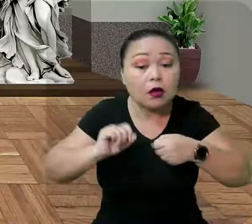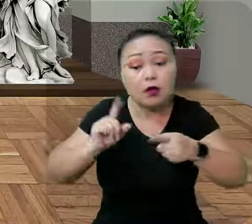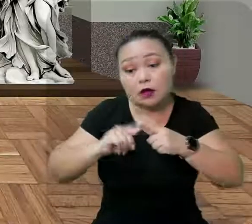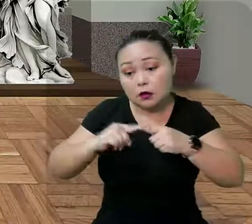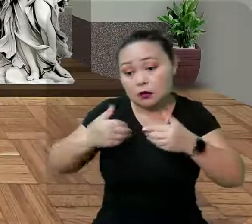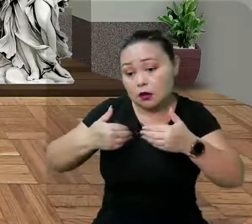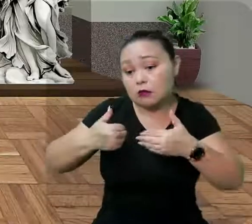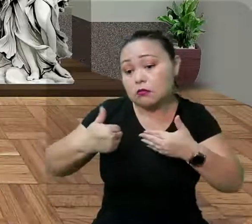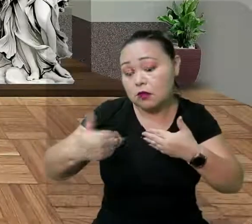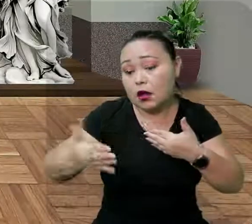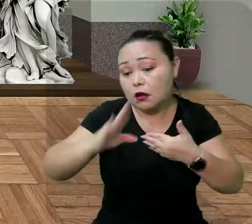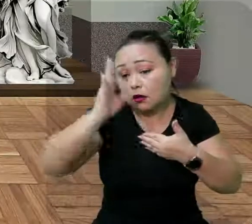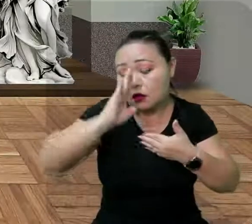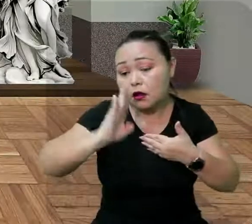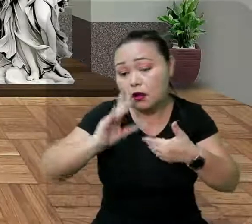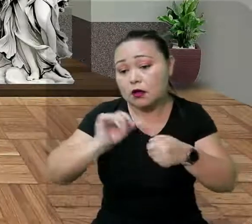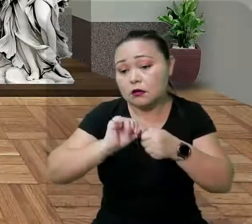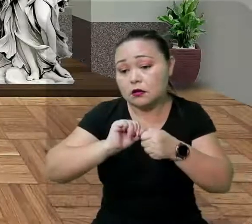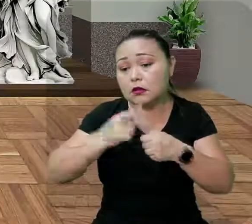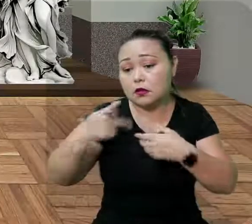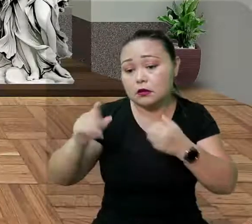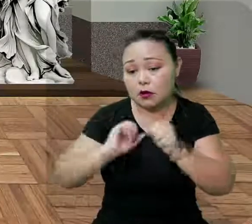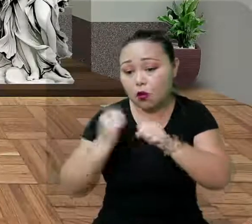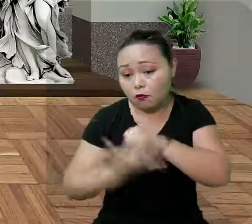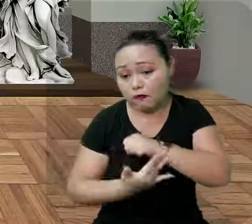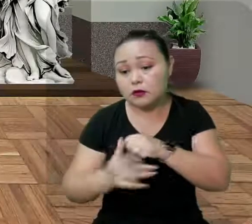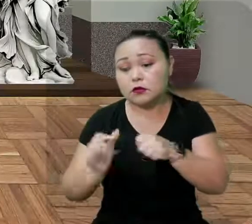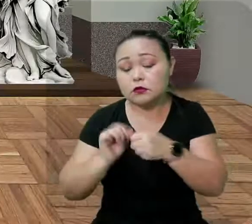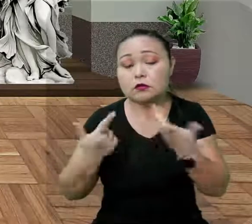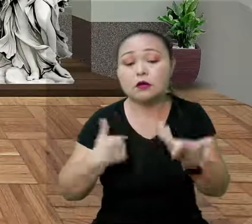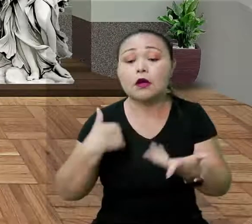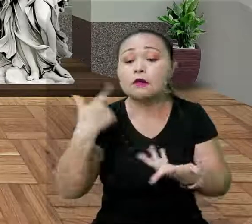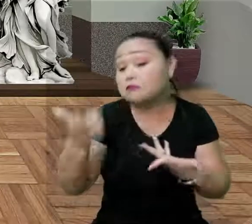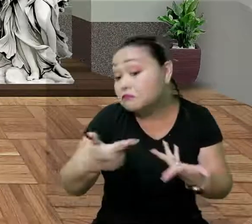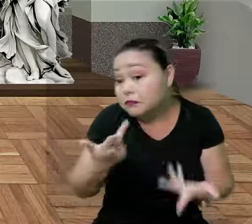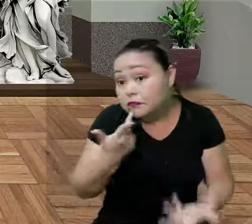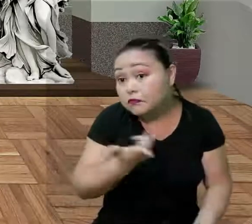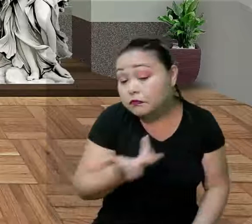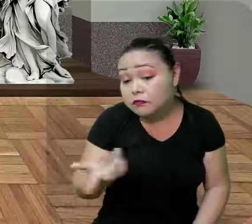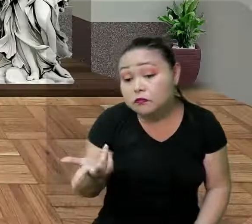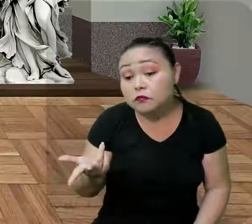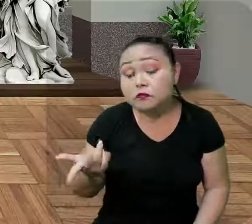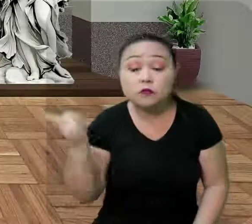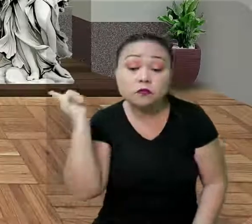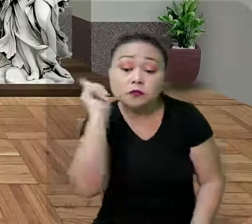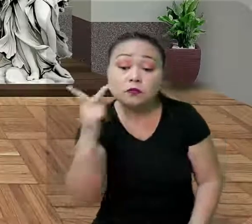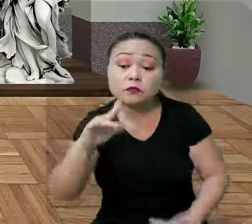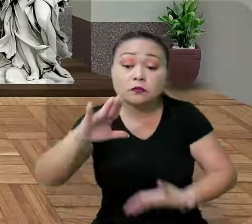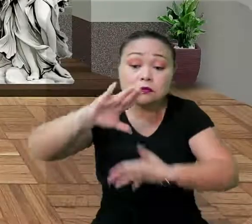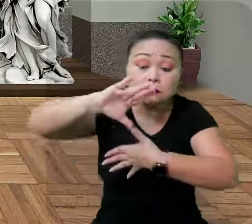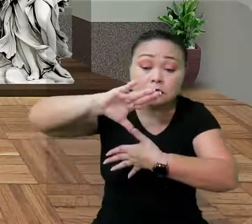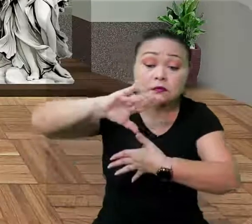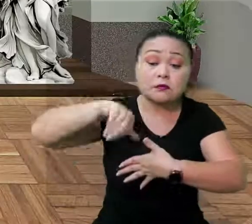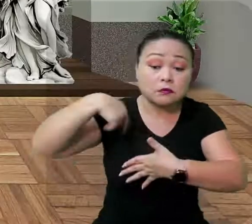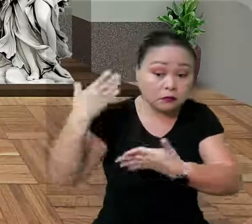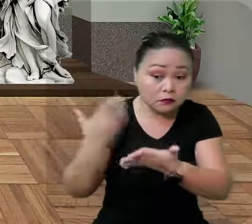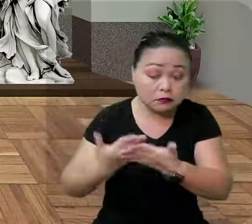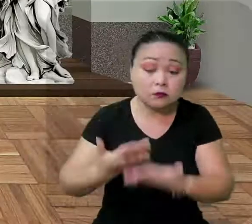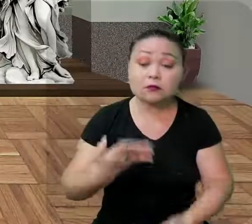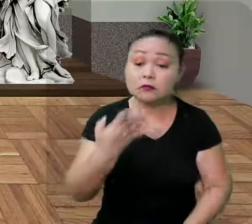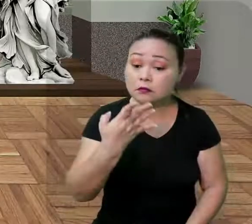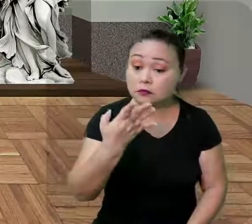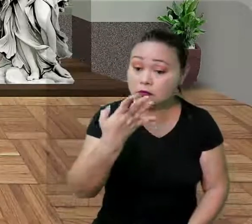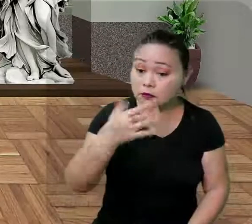e para brasileira que é uma das Poderosas Tá bom mas foi isso a conquista da América e foi nossa aula